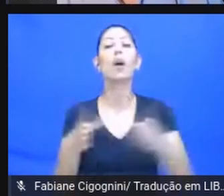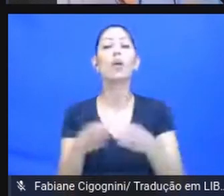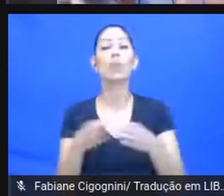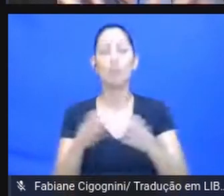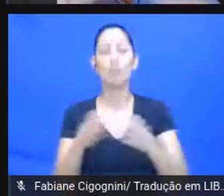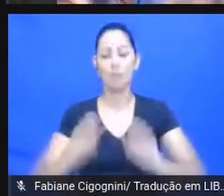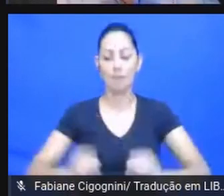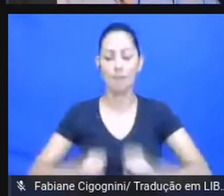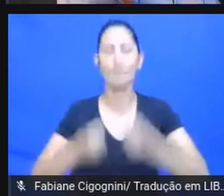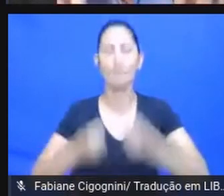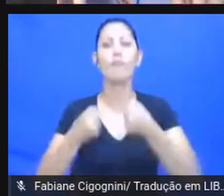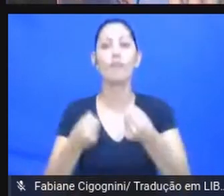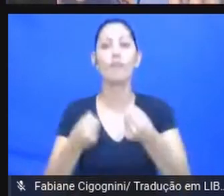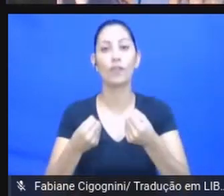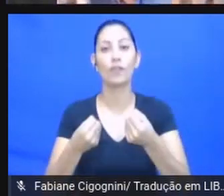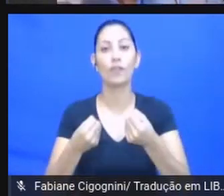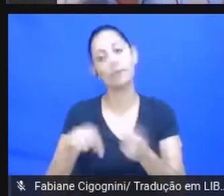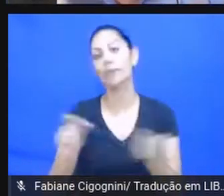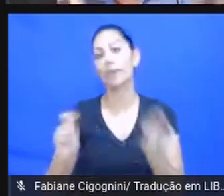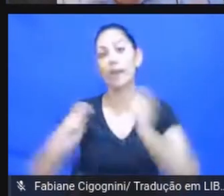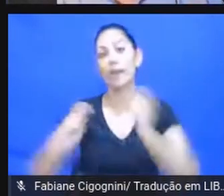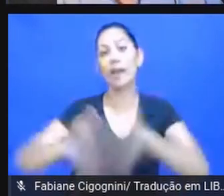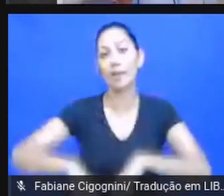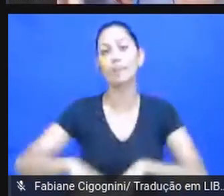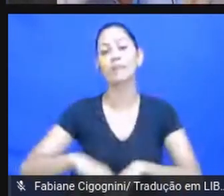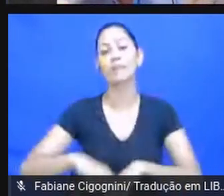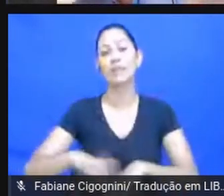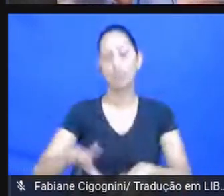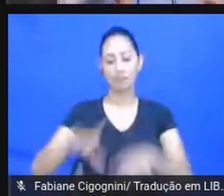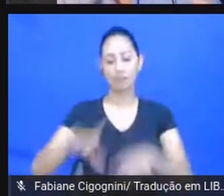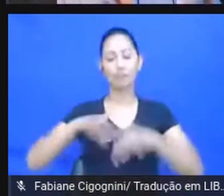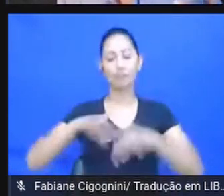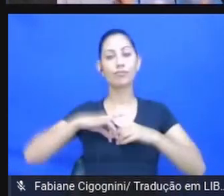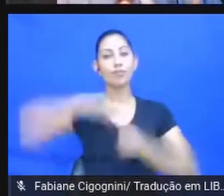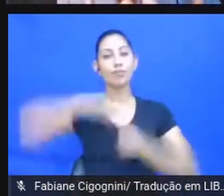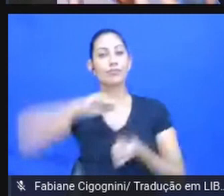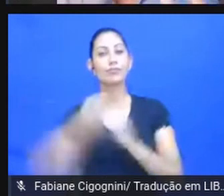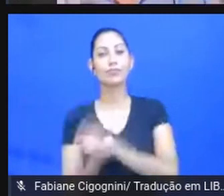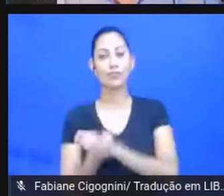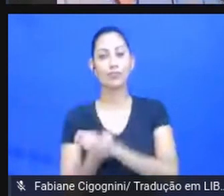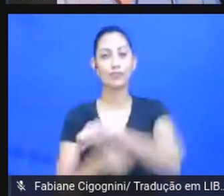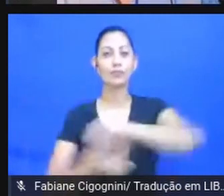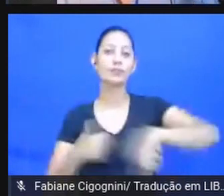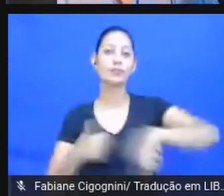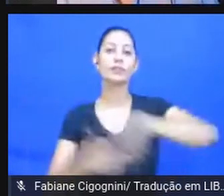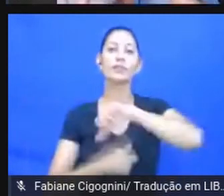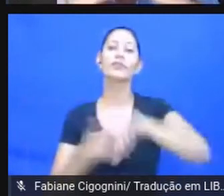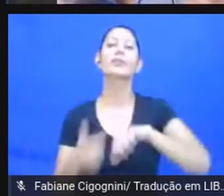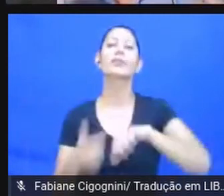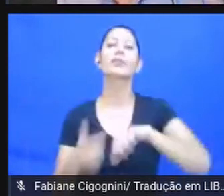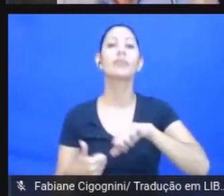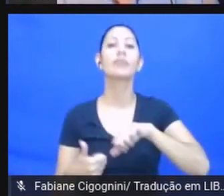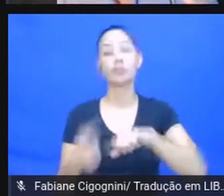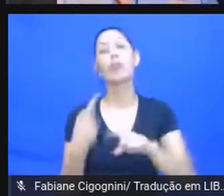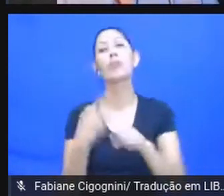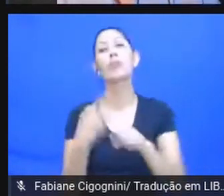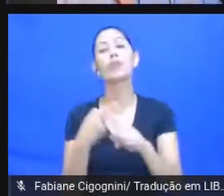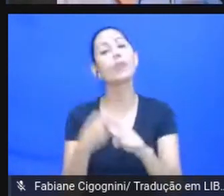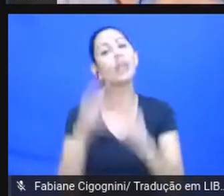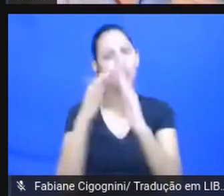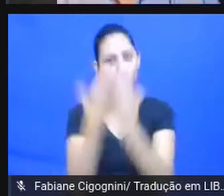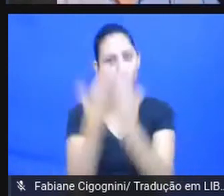que realmente tenham universidades ou escolas bem digitalizadas no sentido